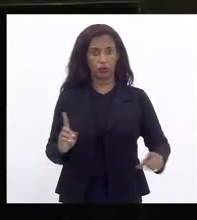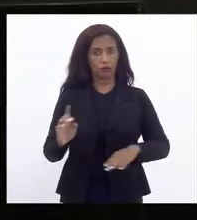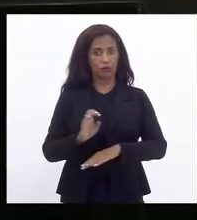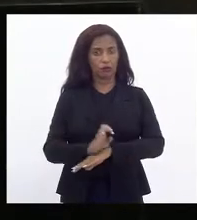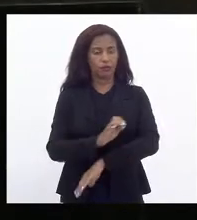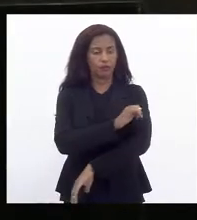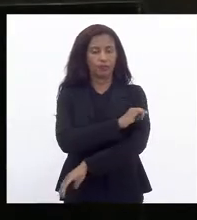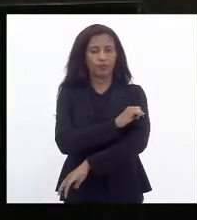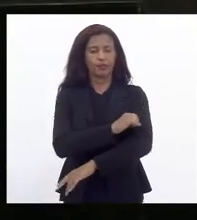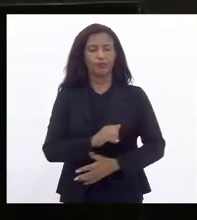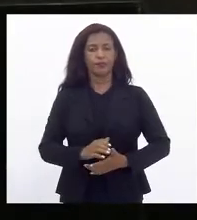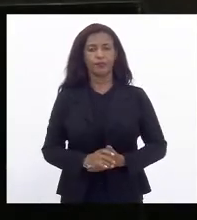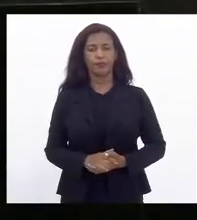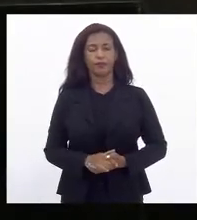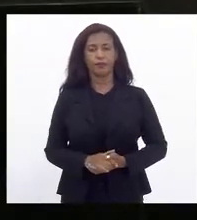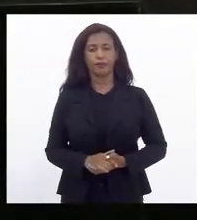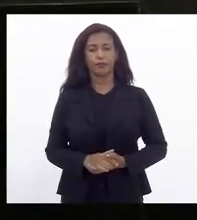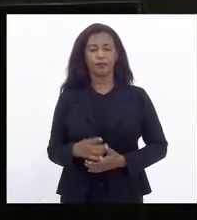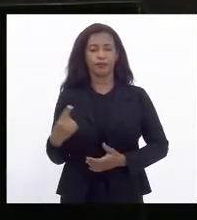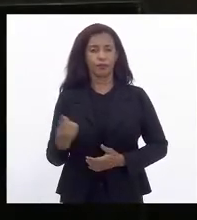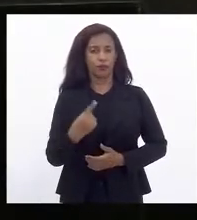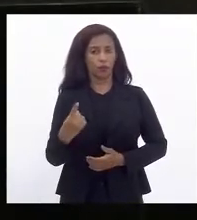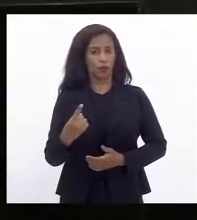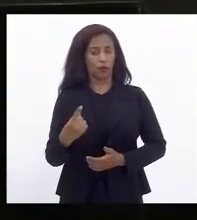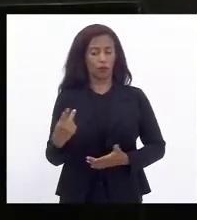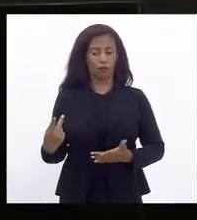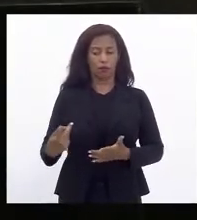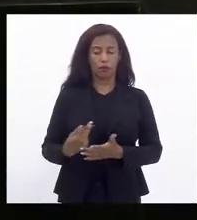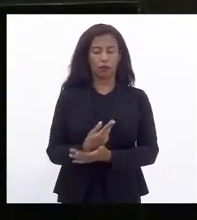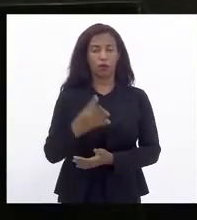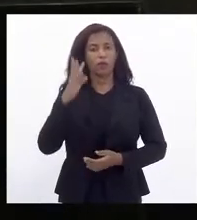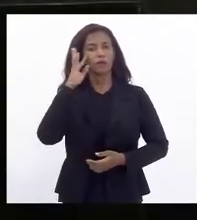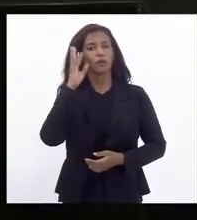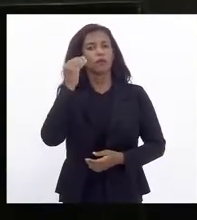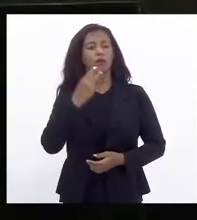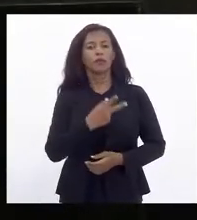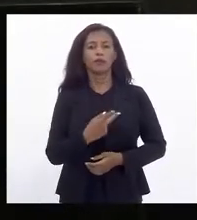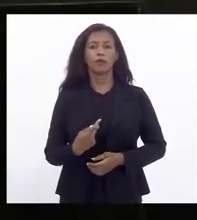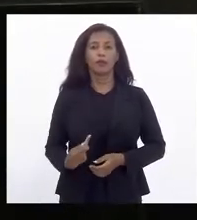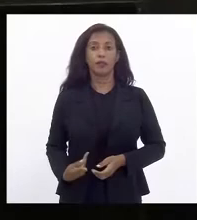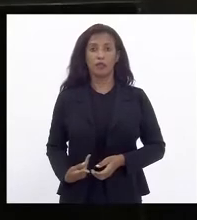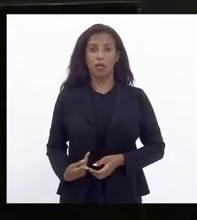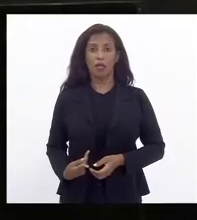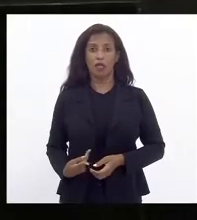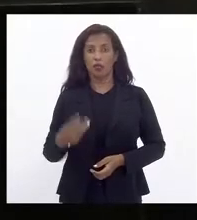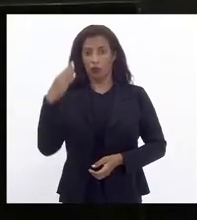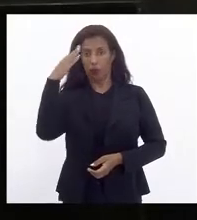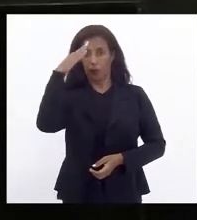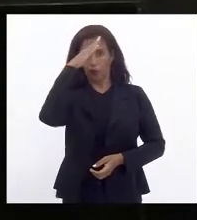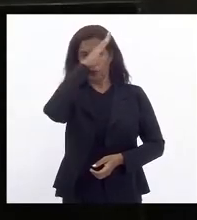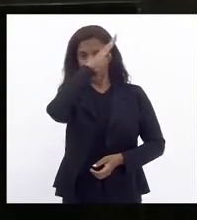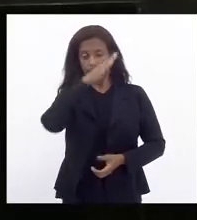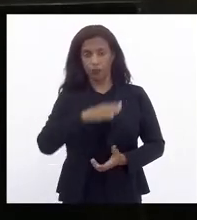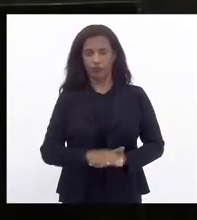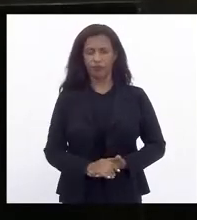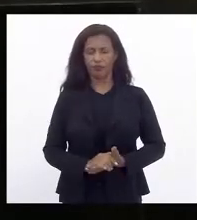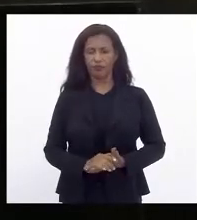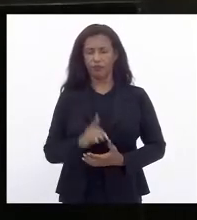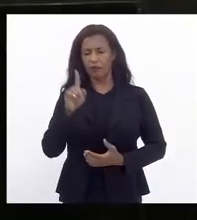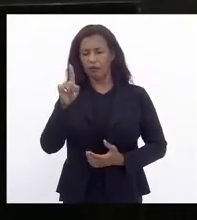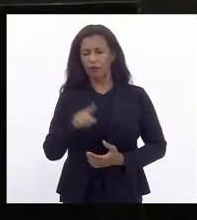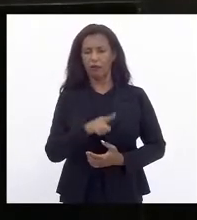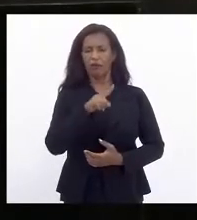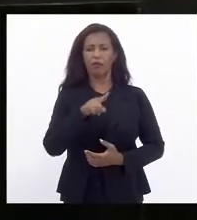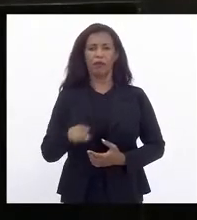Janeiro. Nós tivemos recentemente uma decisão do presidente da República de vetar